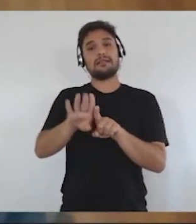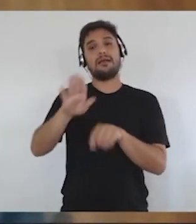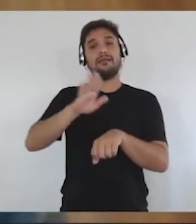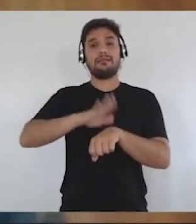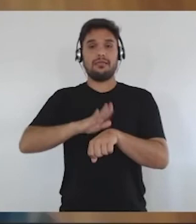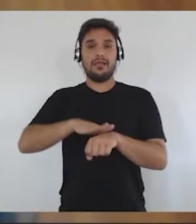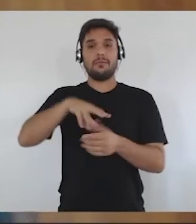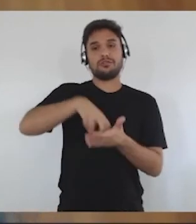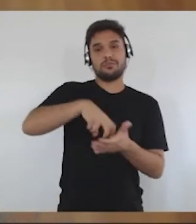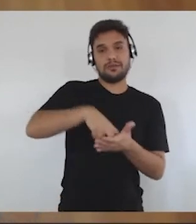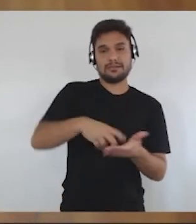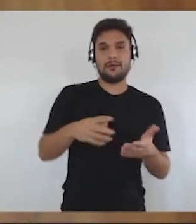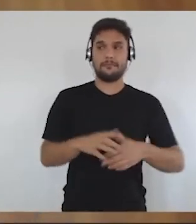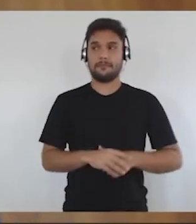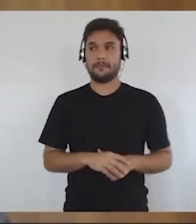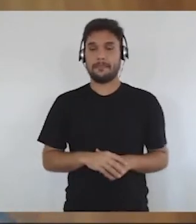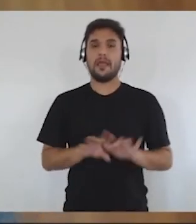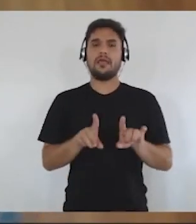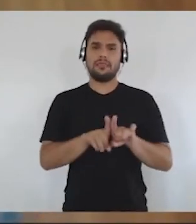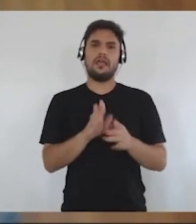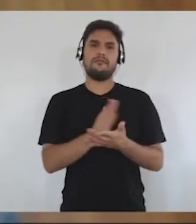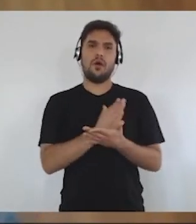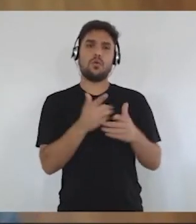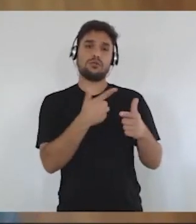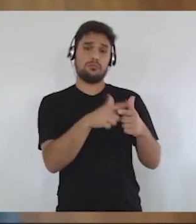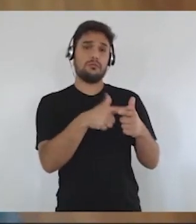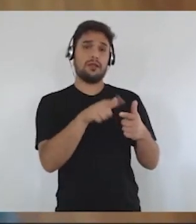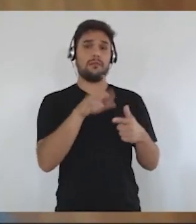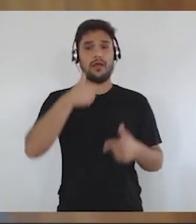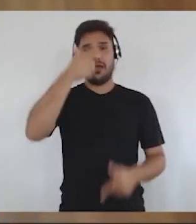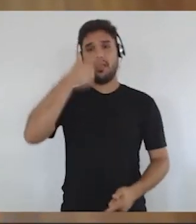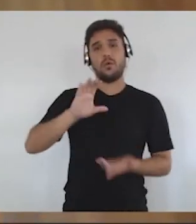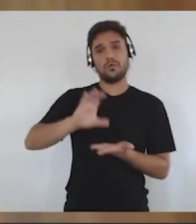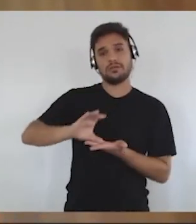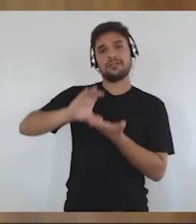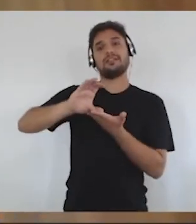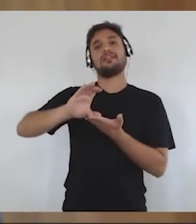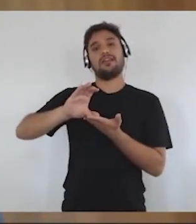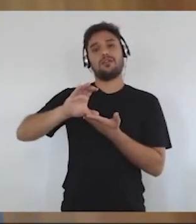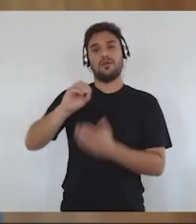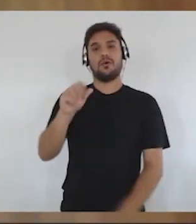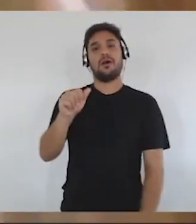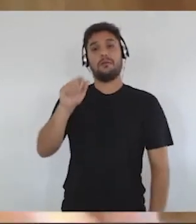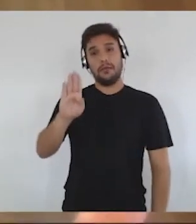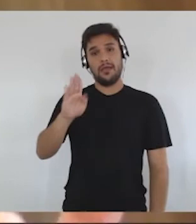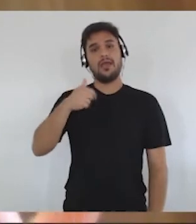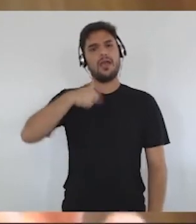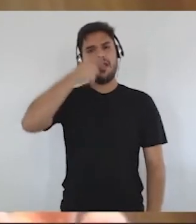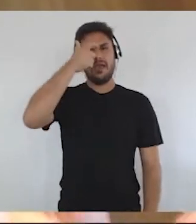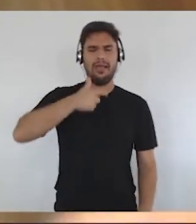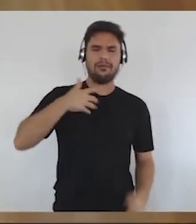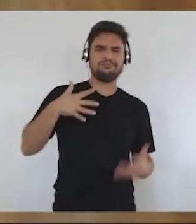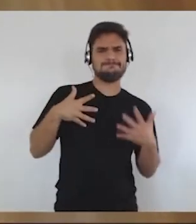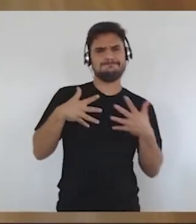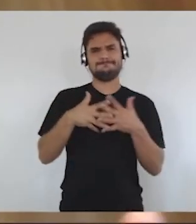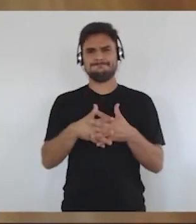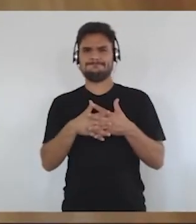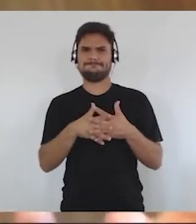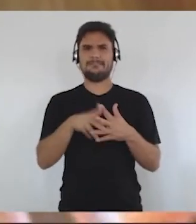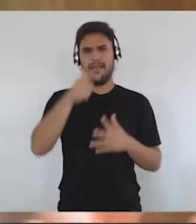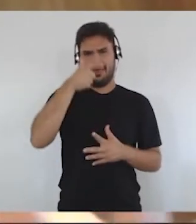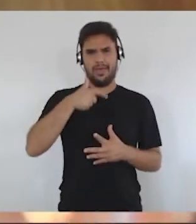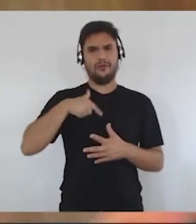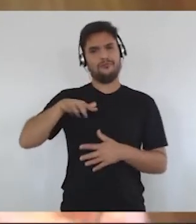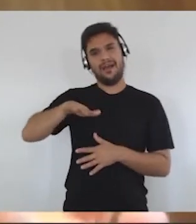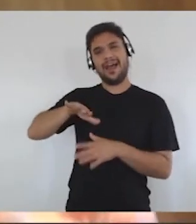aí houve grandes conflitos, inclusive eu próprio, como conselheiro federal da OAB, durante algum tempo fiquei no conflito, como criminalista